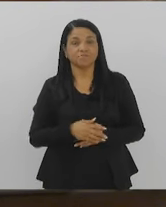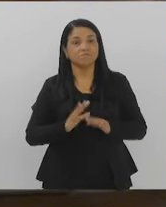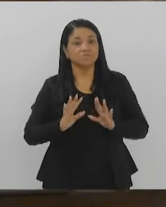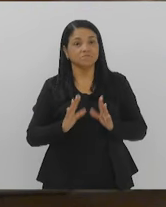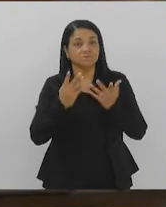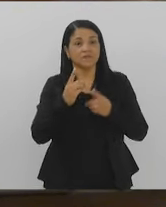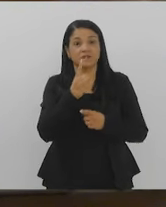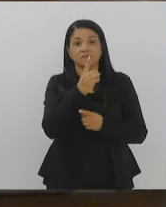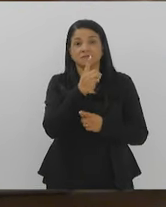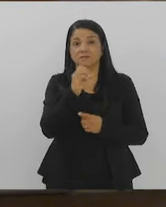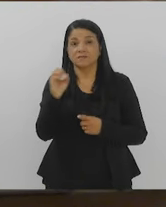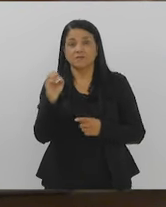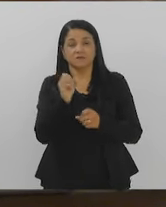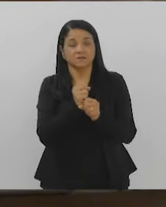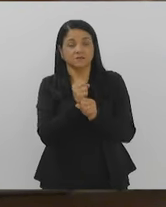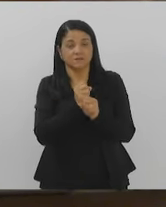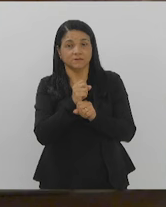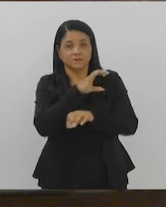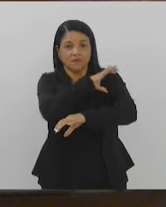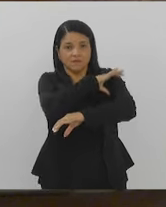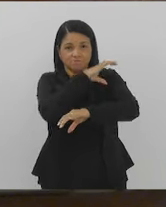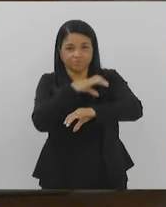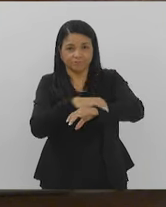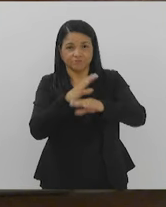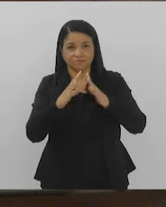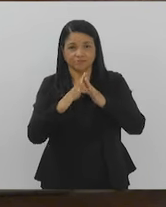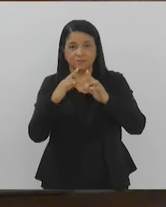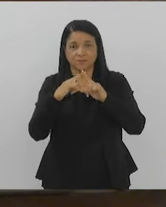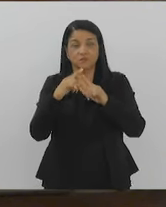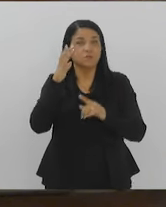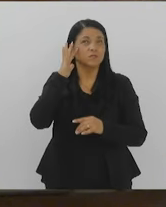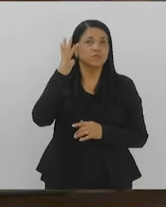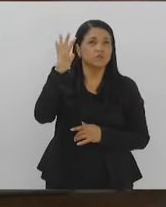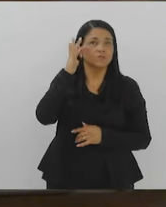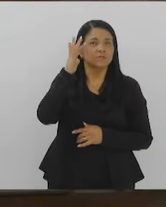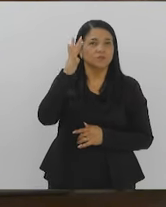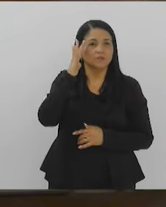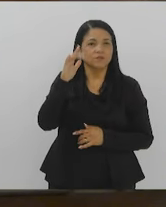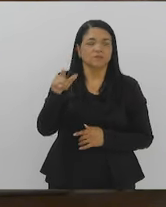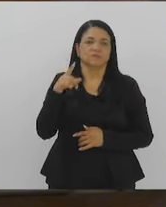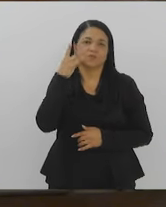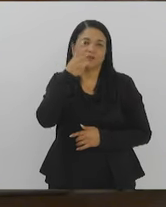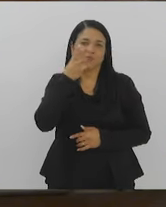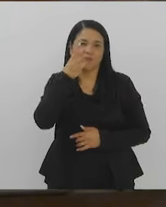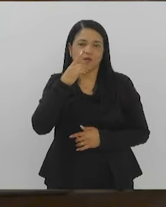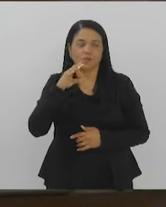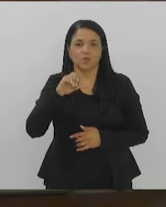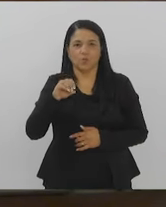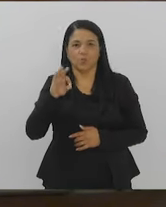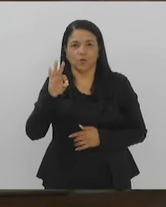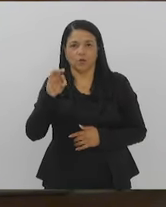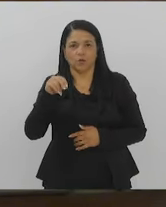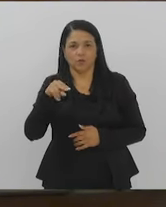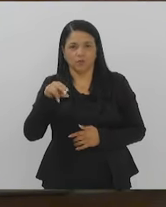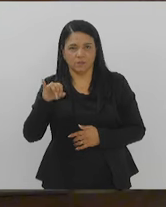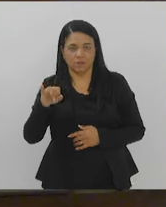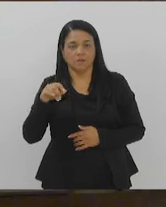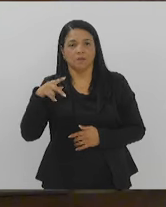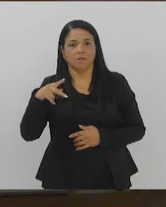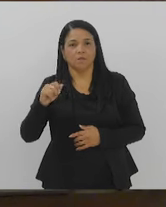anos, centenário da Assembleia de Deus, um sonho sonhado pelo nosso querido deputado Antônio de Paula. Um sonho